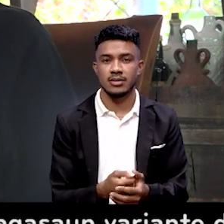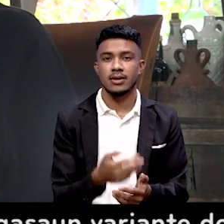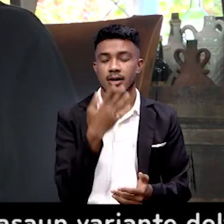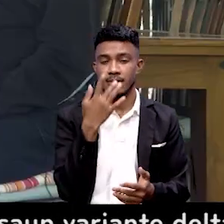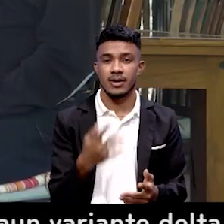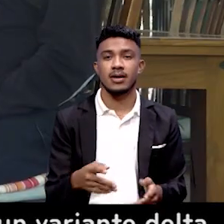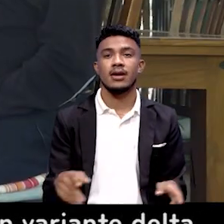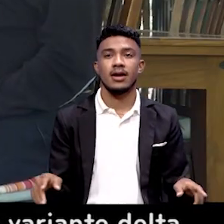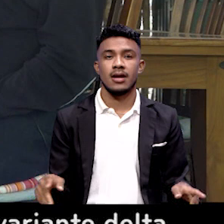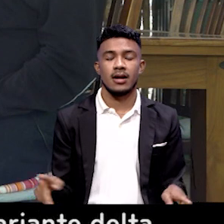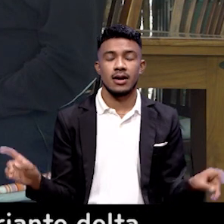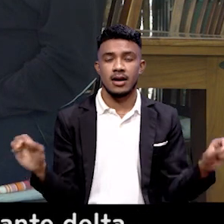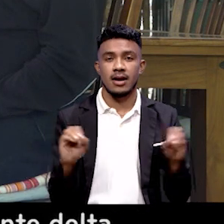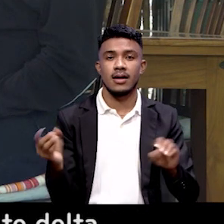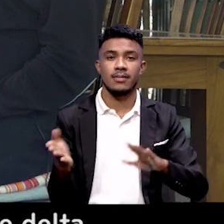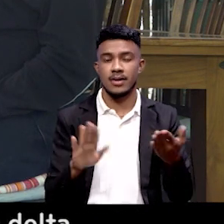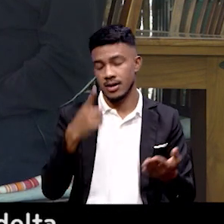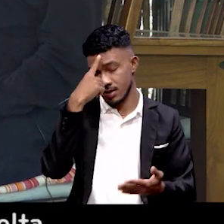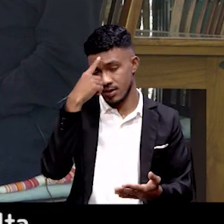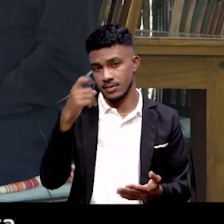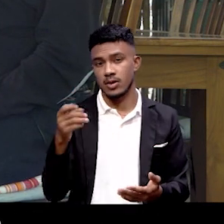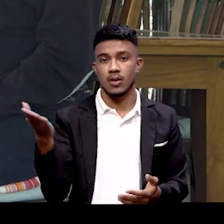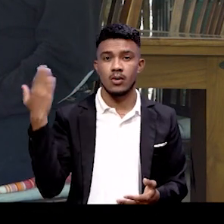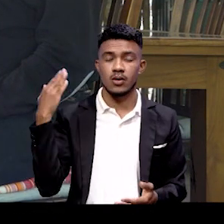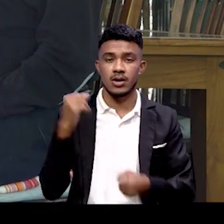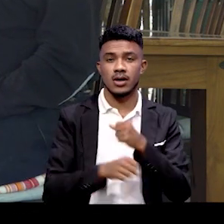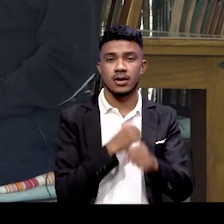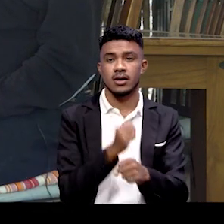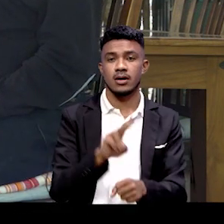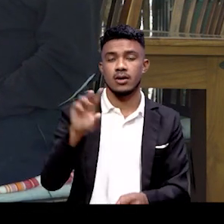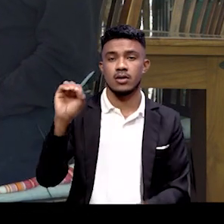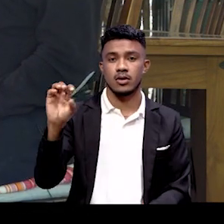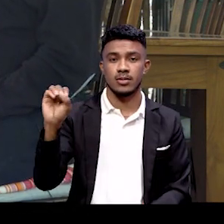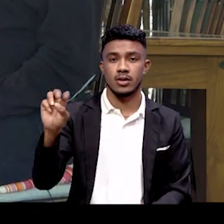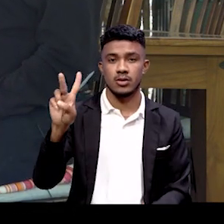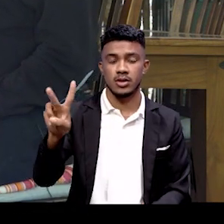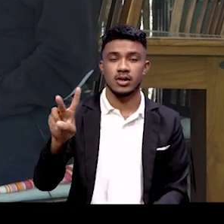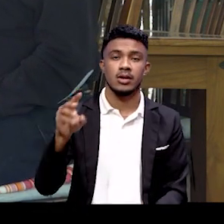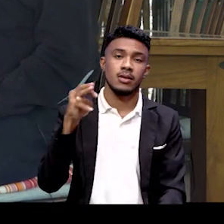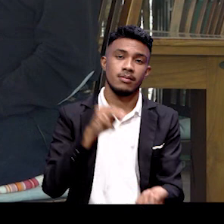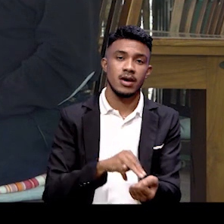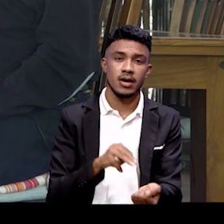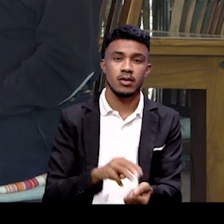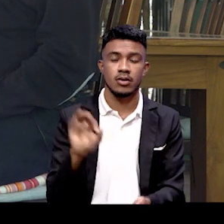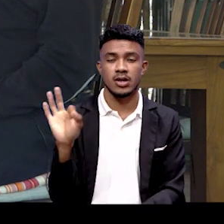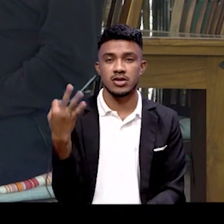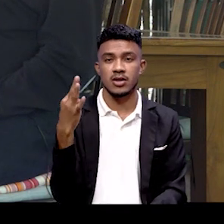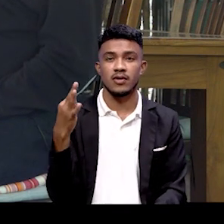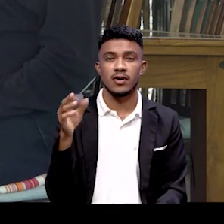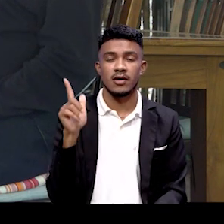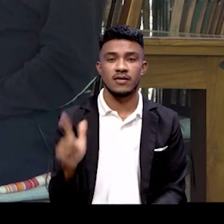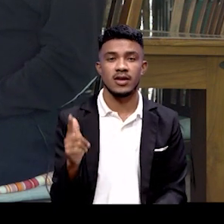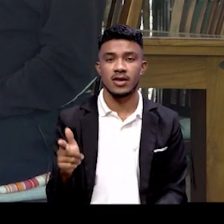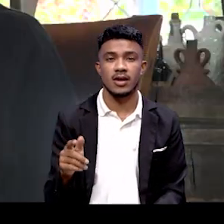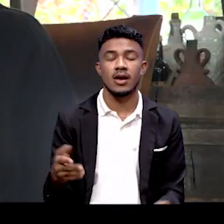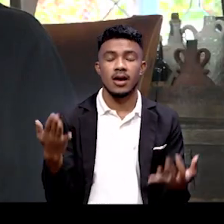malaria, e tenia do ulo que é 2002, médicos 19, 20 dias, agora é